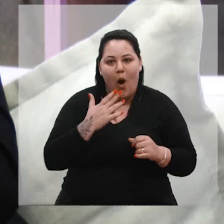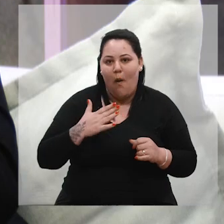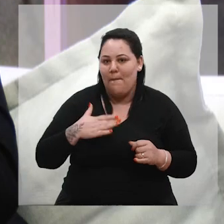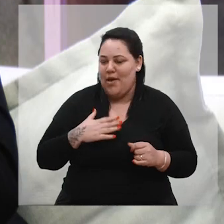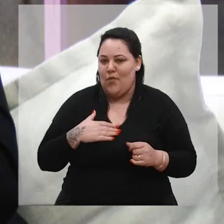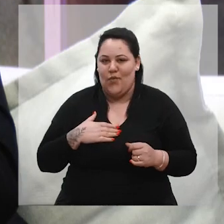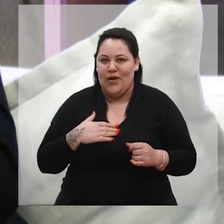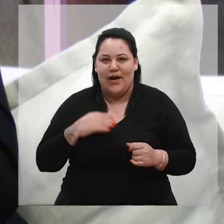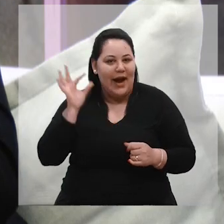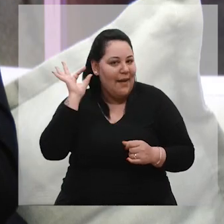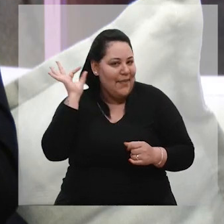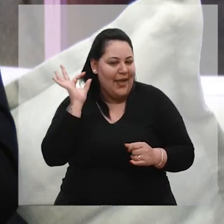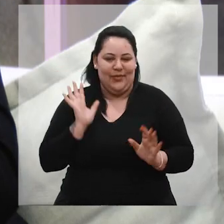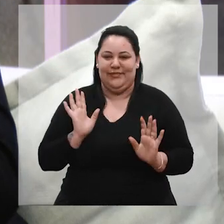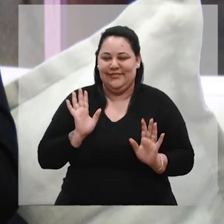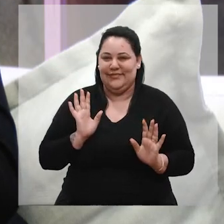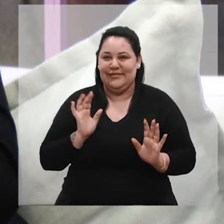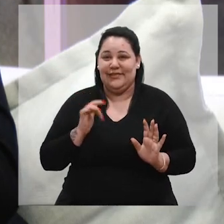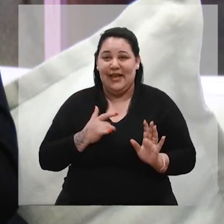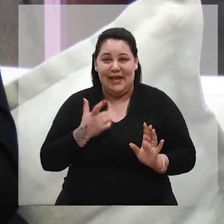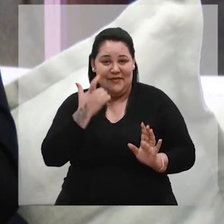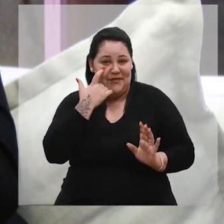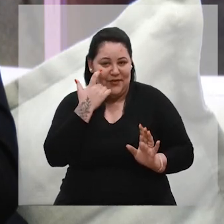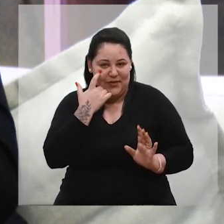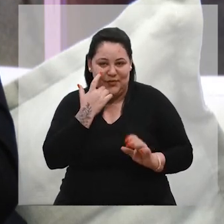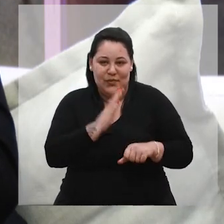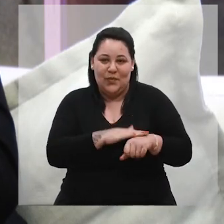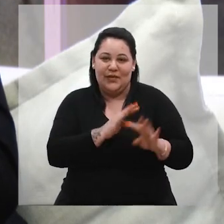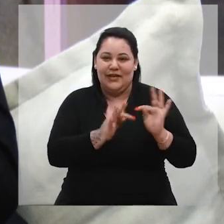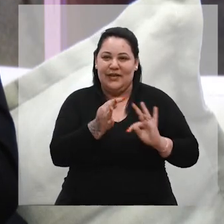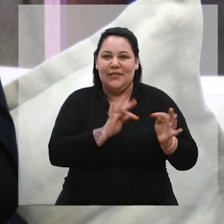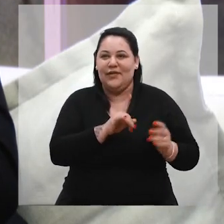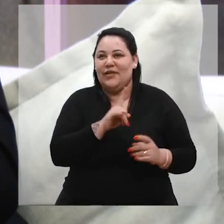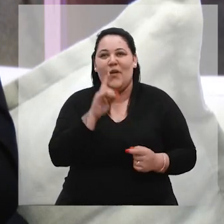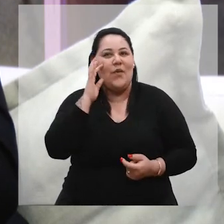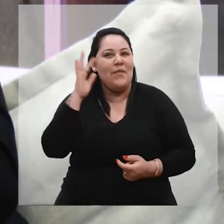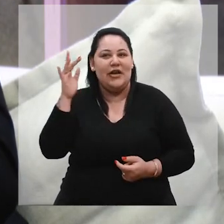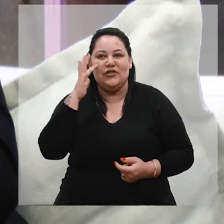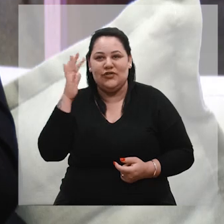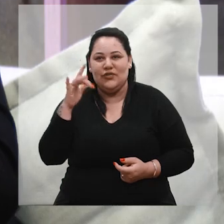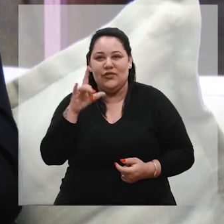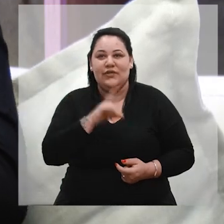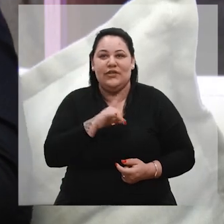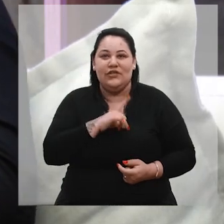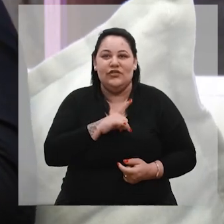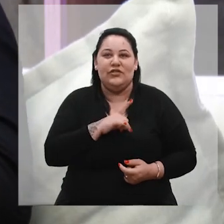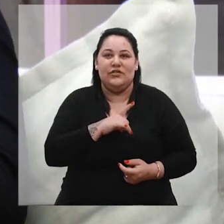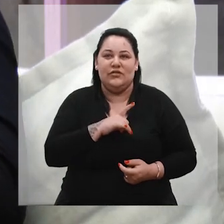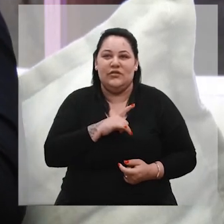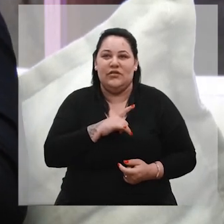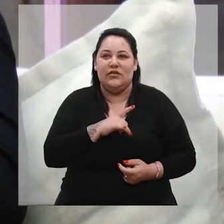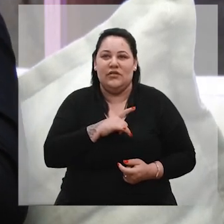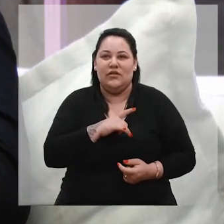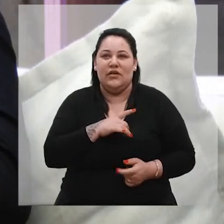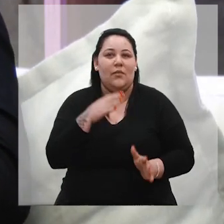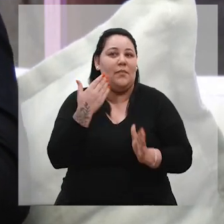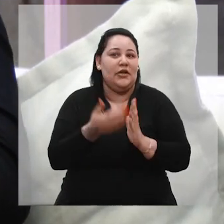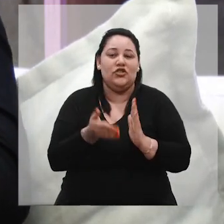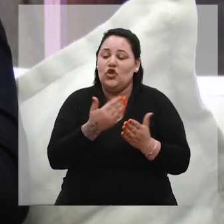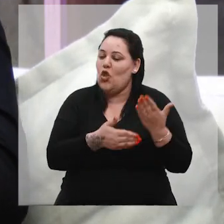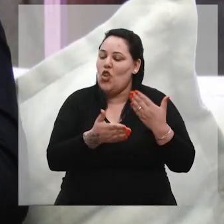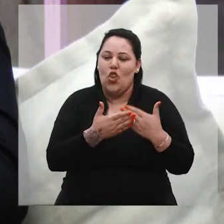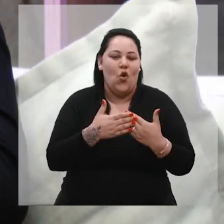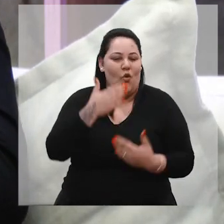ao meu cabelo, então quem me enxergava enquanto eu estava fazendo o tratamento jamais desconfiou que eu estava passando por aquilo. Chegou a perder o cabelo, Perdi o